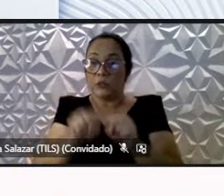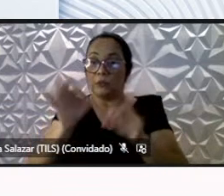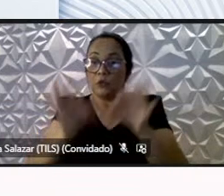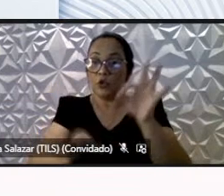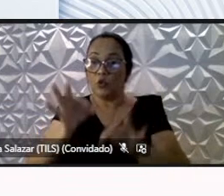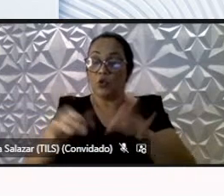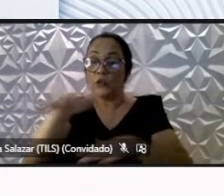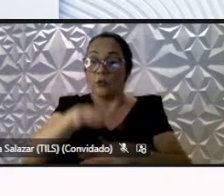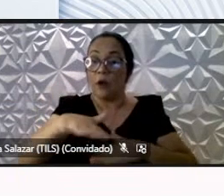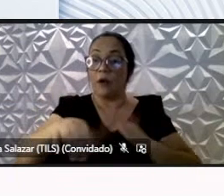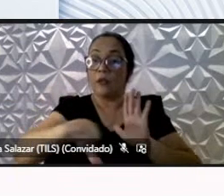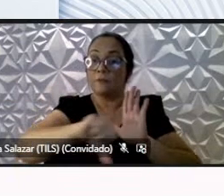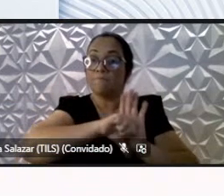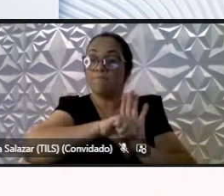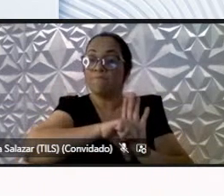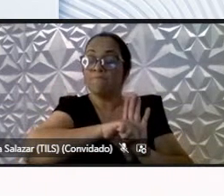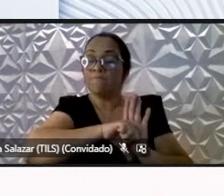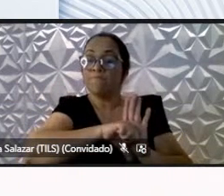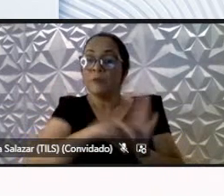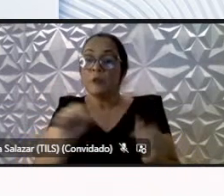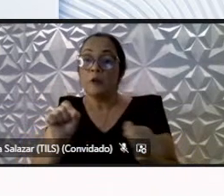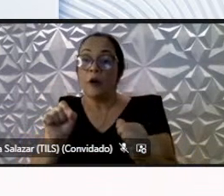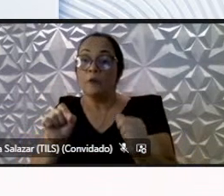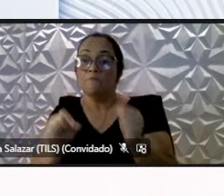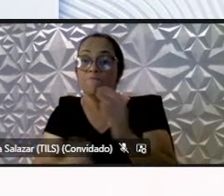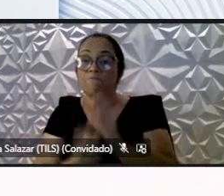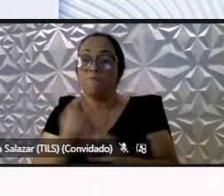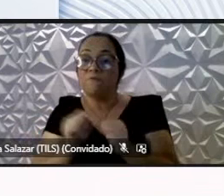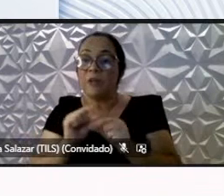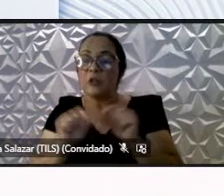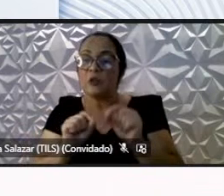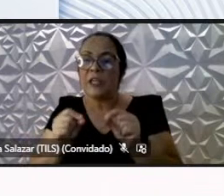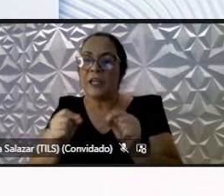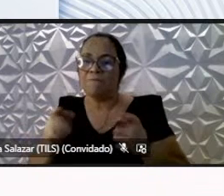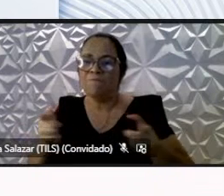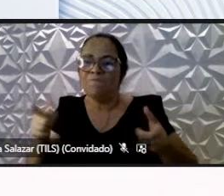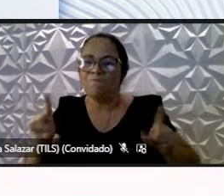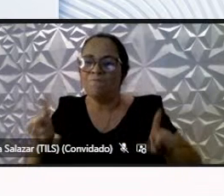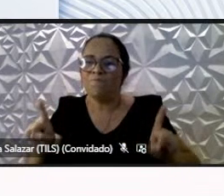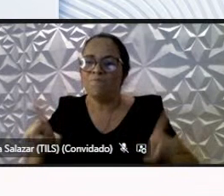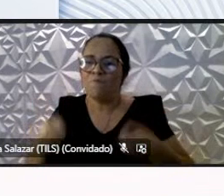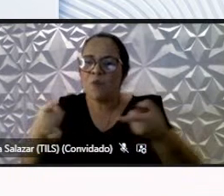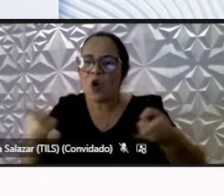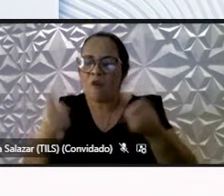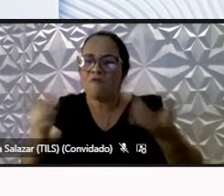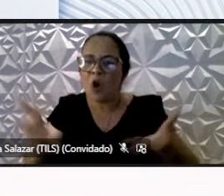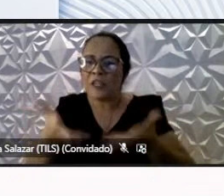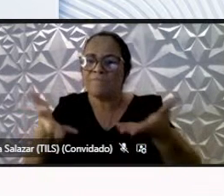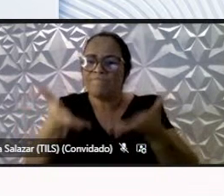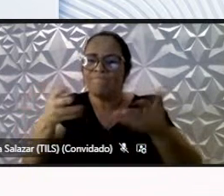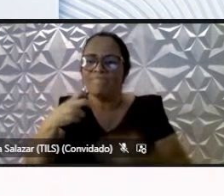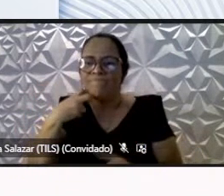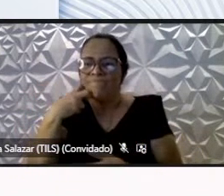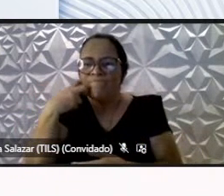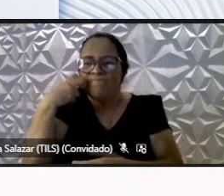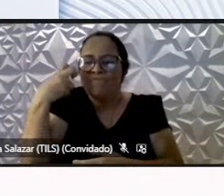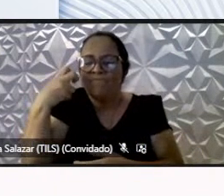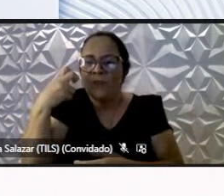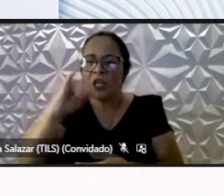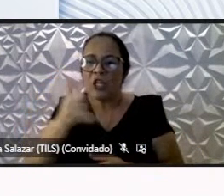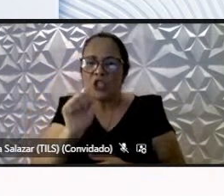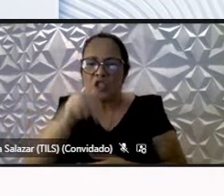acaba criando o que a gente vai chamar de vergonha estigmatizante, segundo James Gilligan. E na pesquisa de James